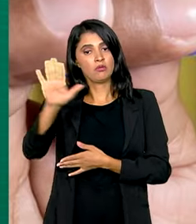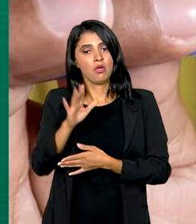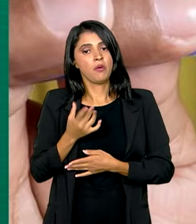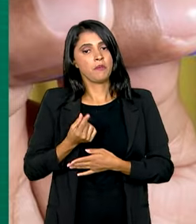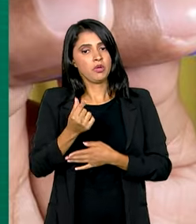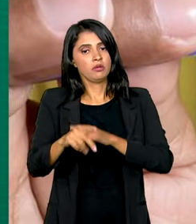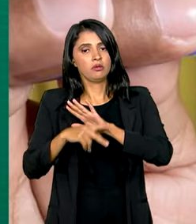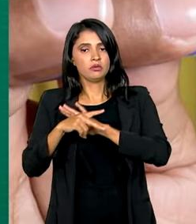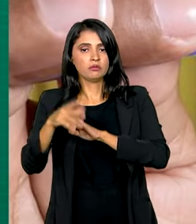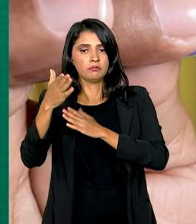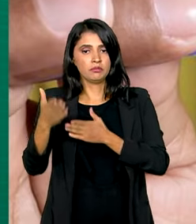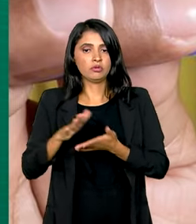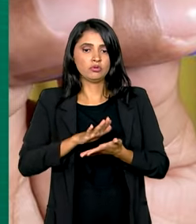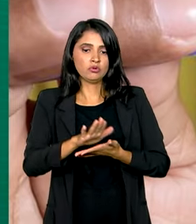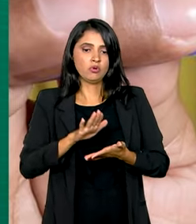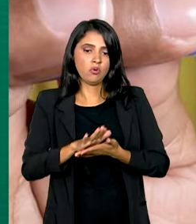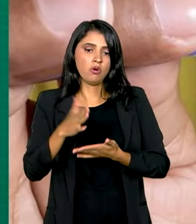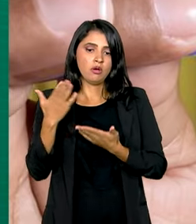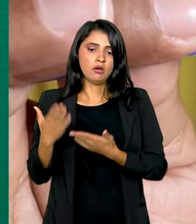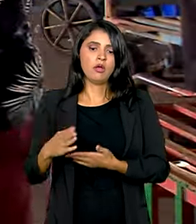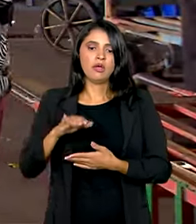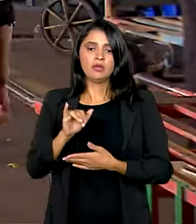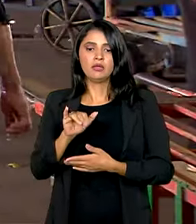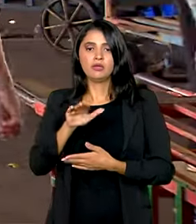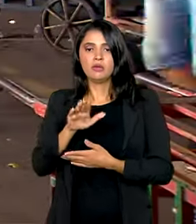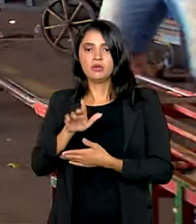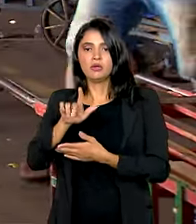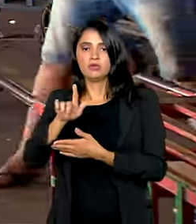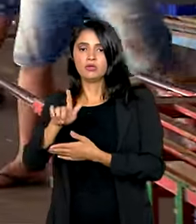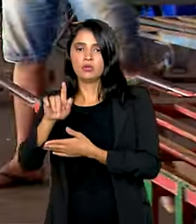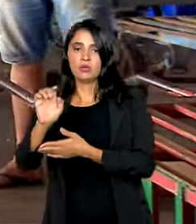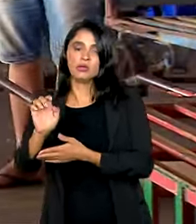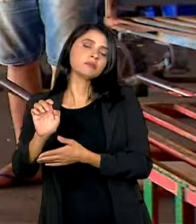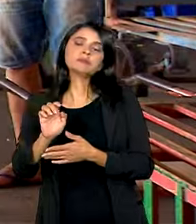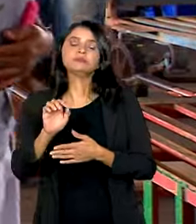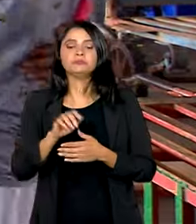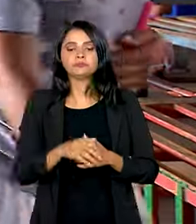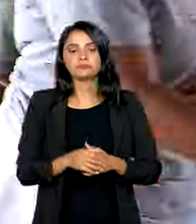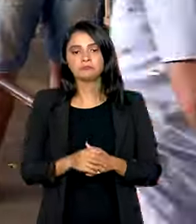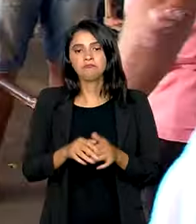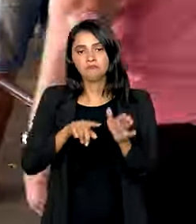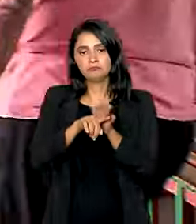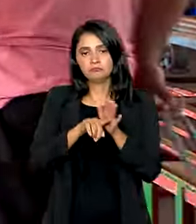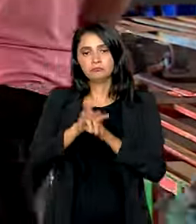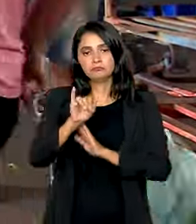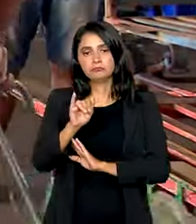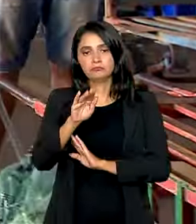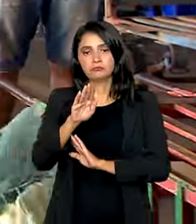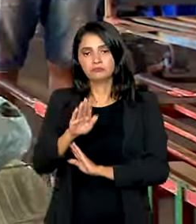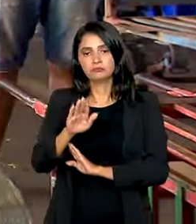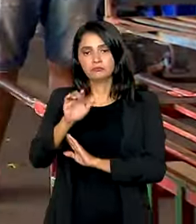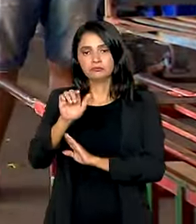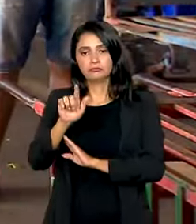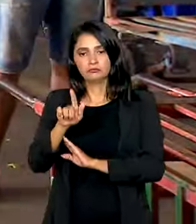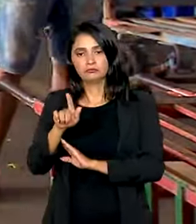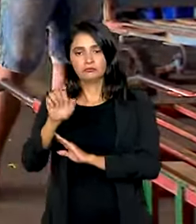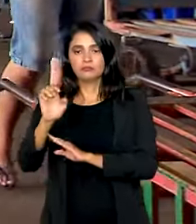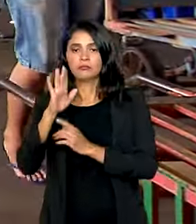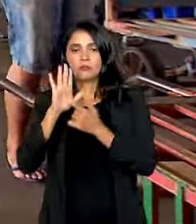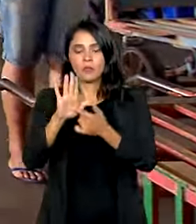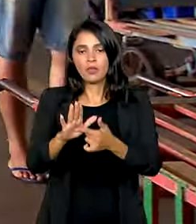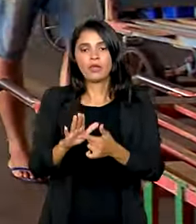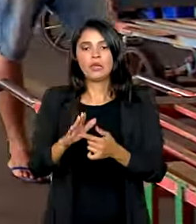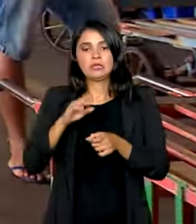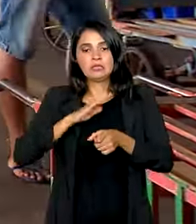ao Consumidor Amplo, segundo o IBGE. A pesquisa do IBGE destacou a cebola, o óleo de soja,